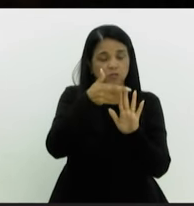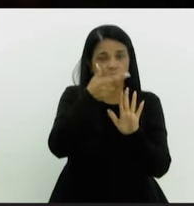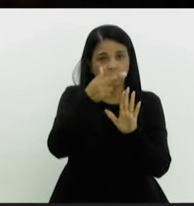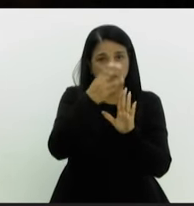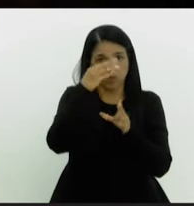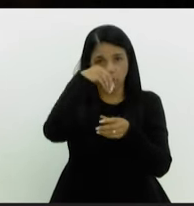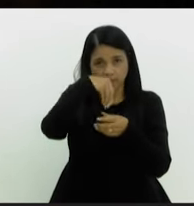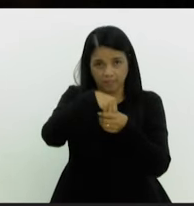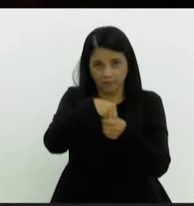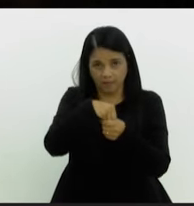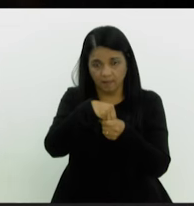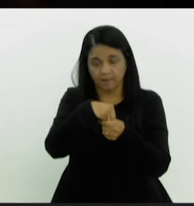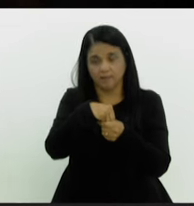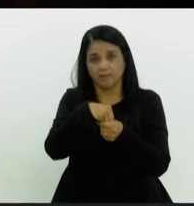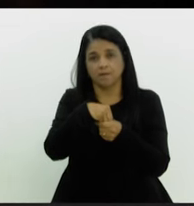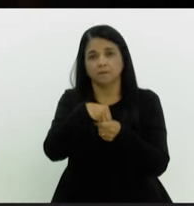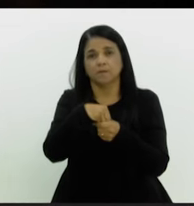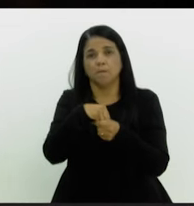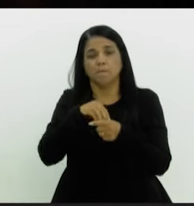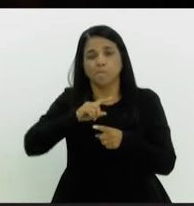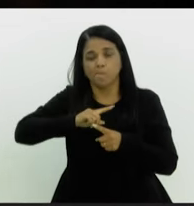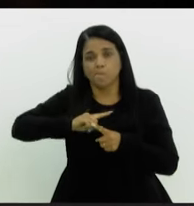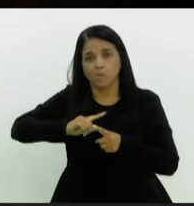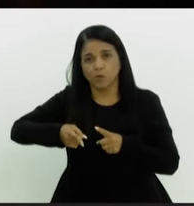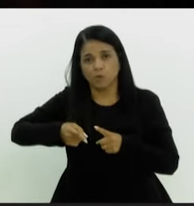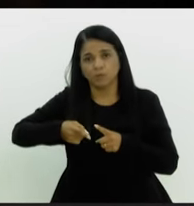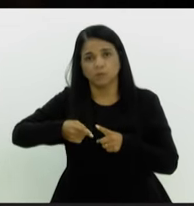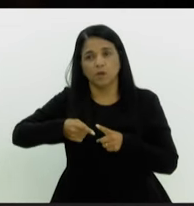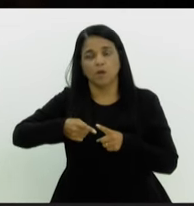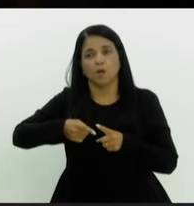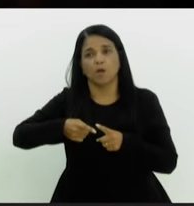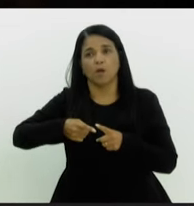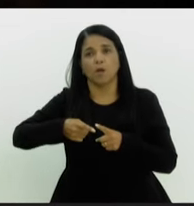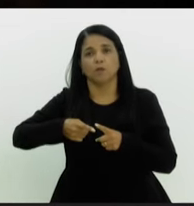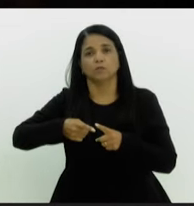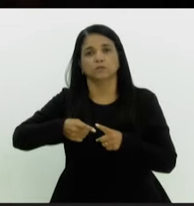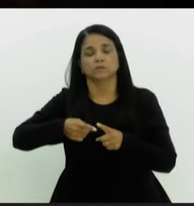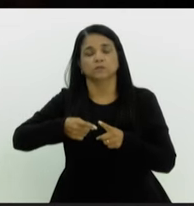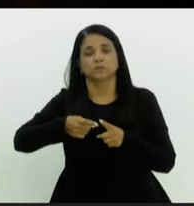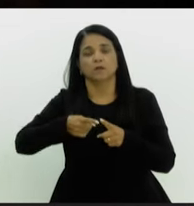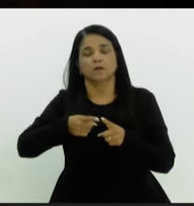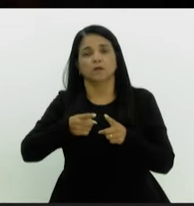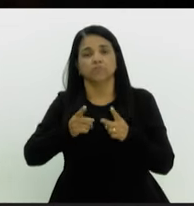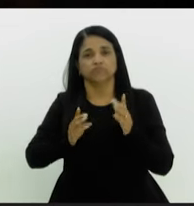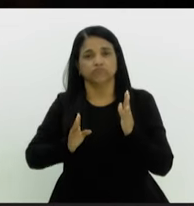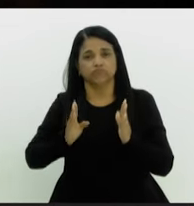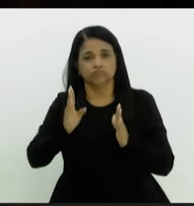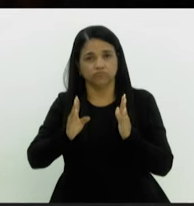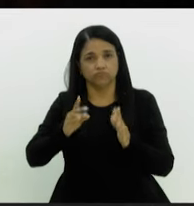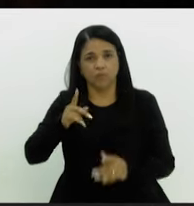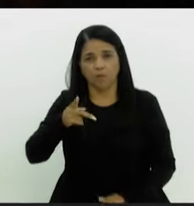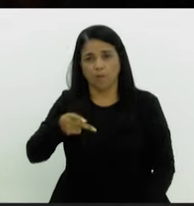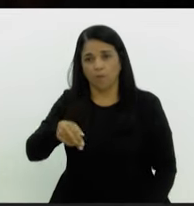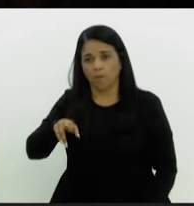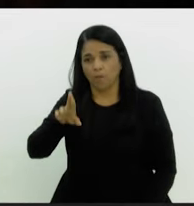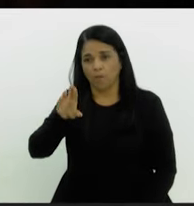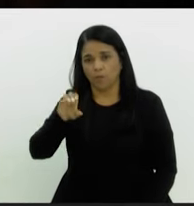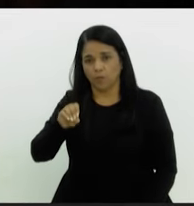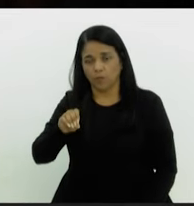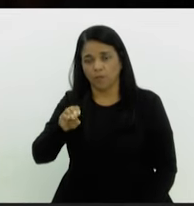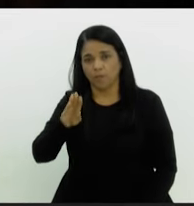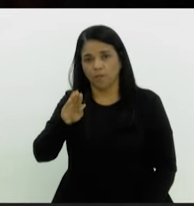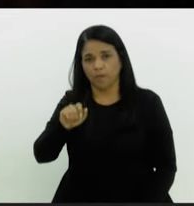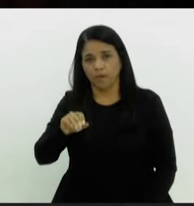eh de da proibição da suspensão do estágio probatório paraas mulheres em em licença